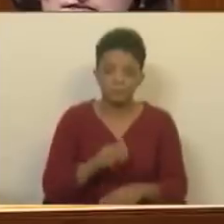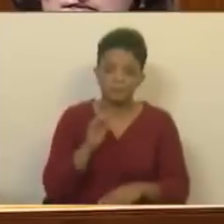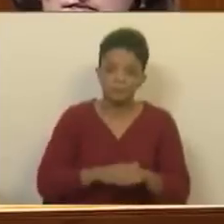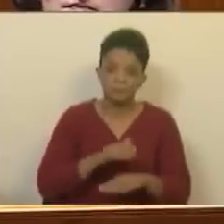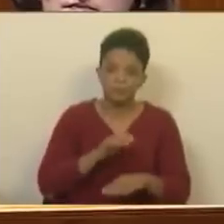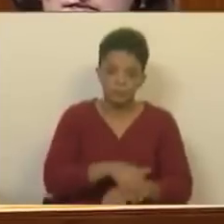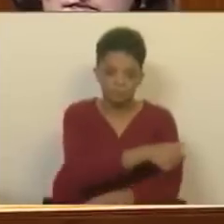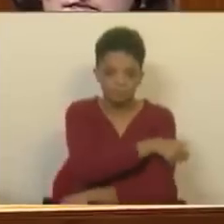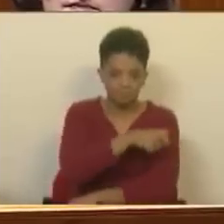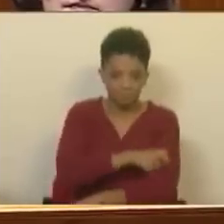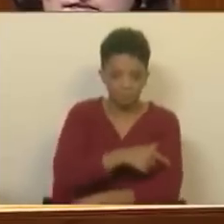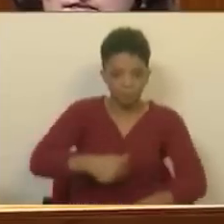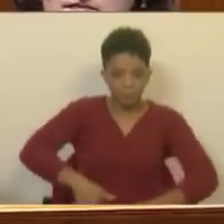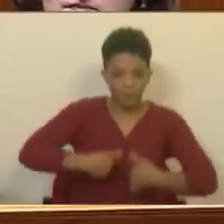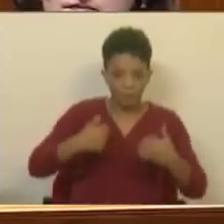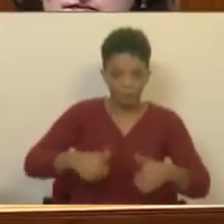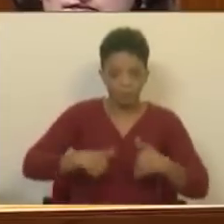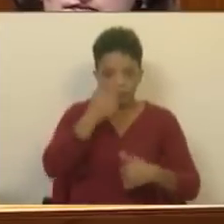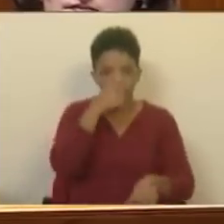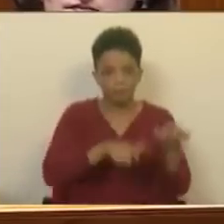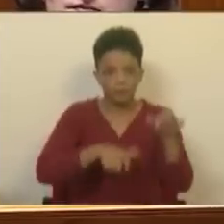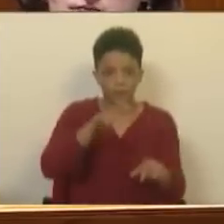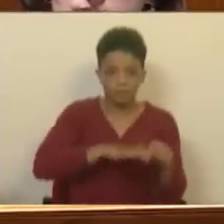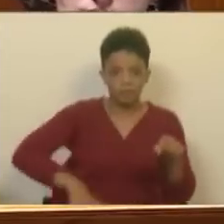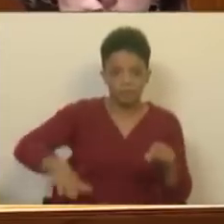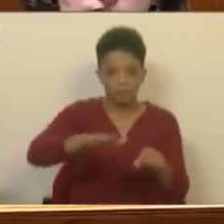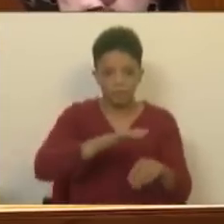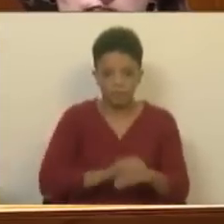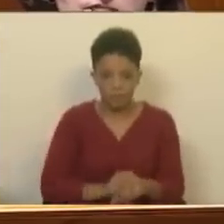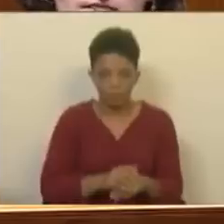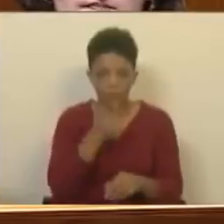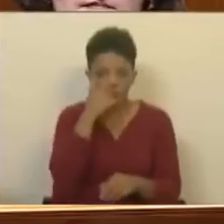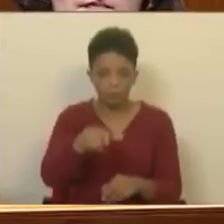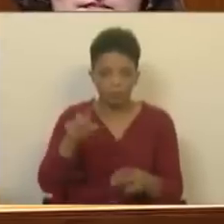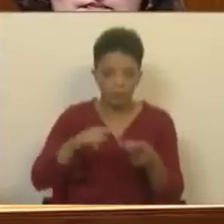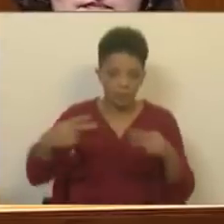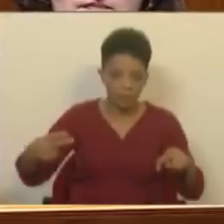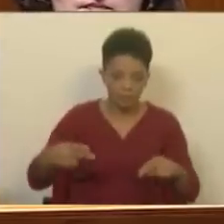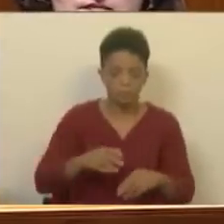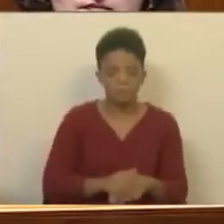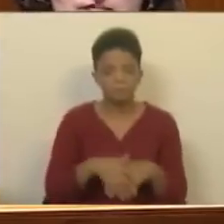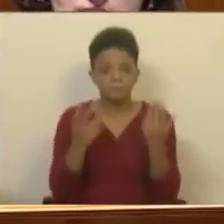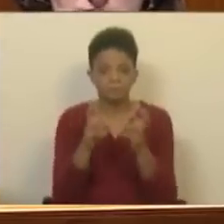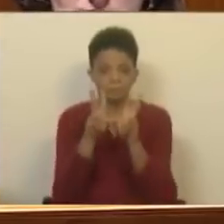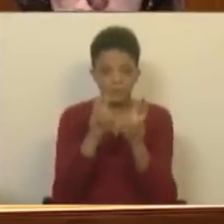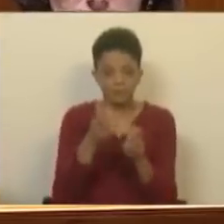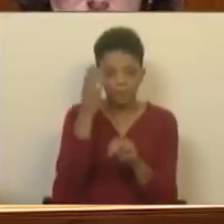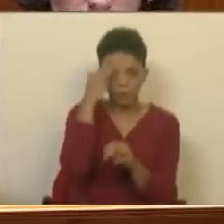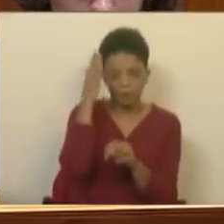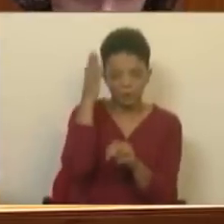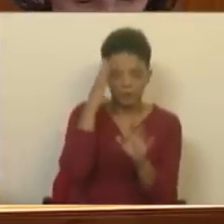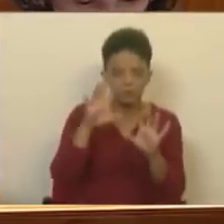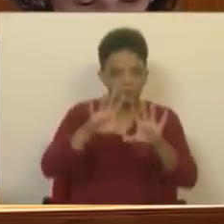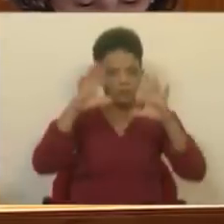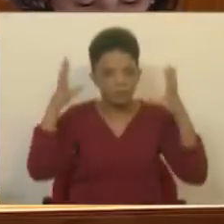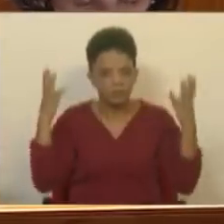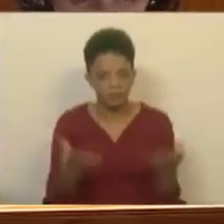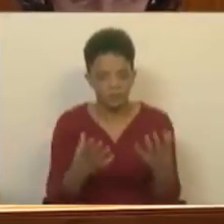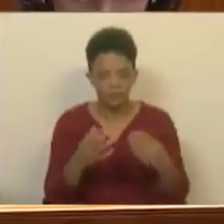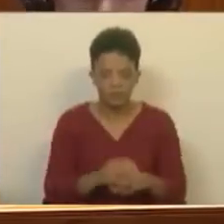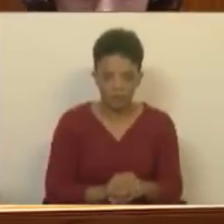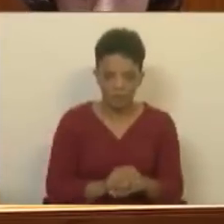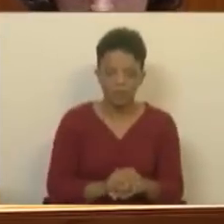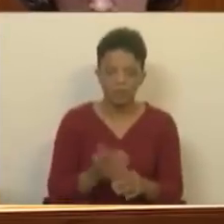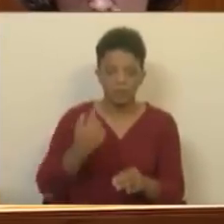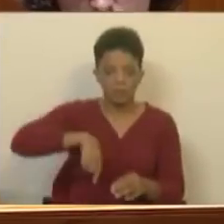aqueles que são os representantes próprios dos cidadãos da região que são os autarcas e portanto é uma matéria de competência transversal e